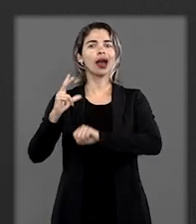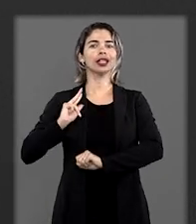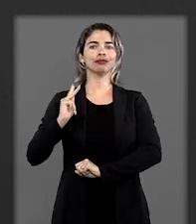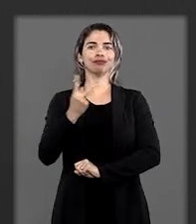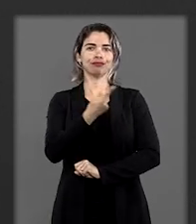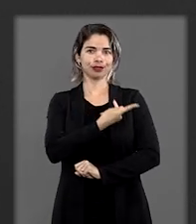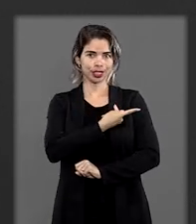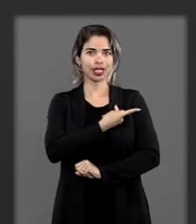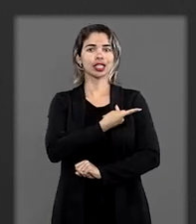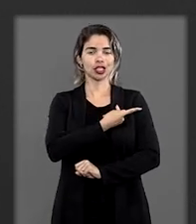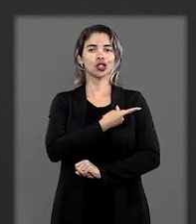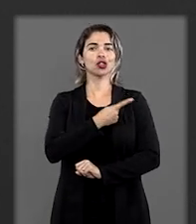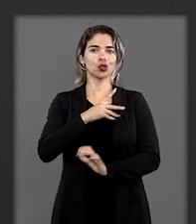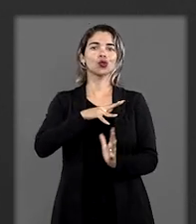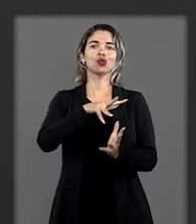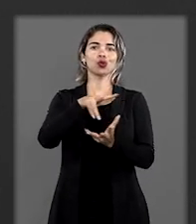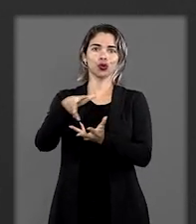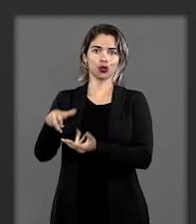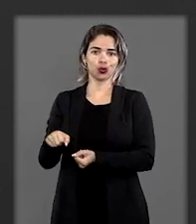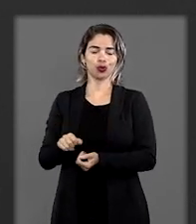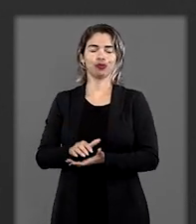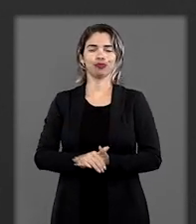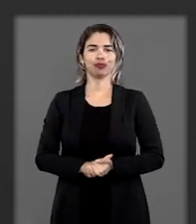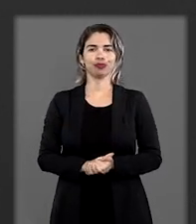de pessoas trans no mundo.